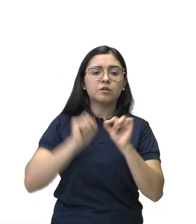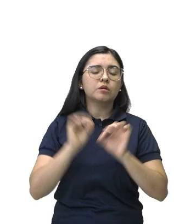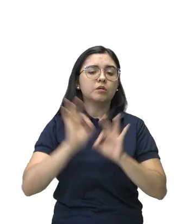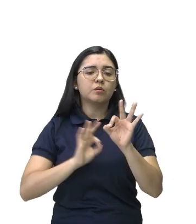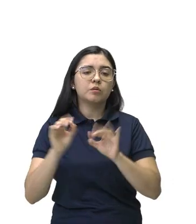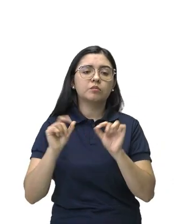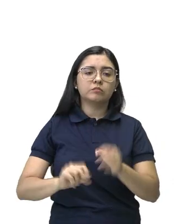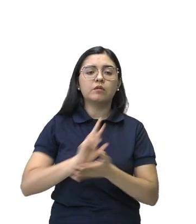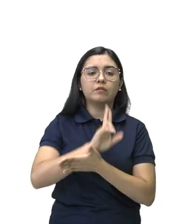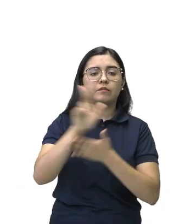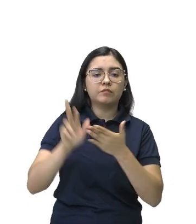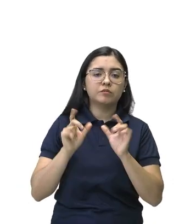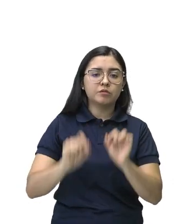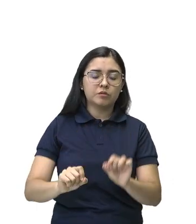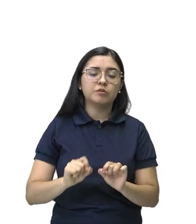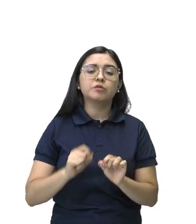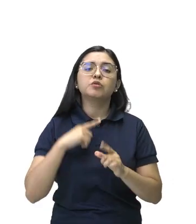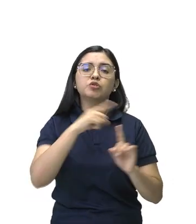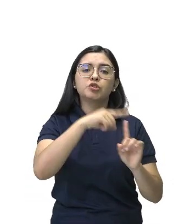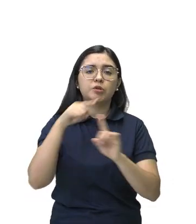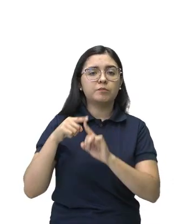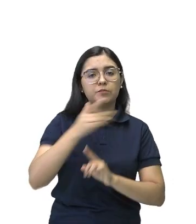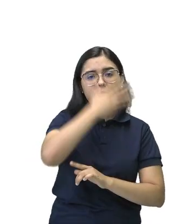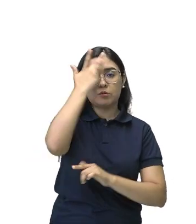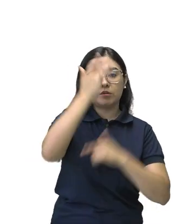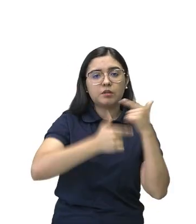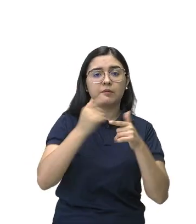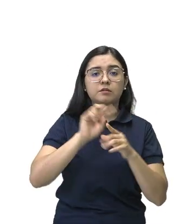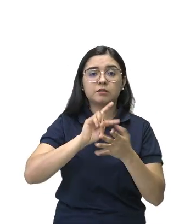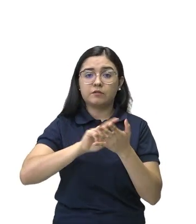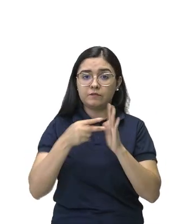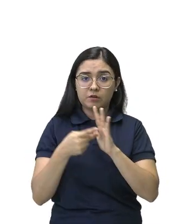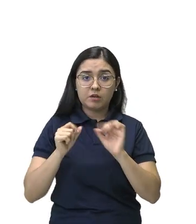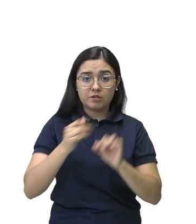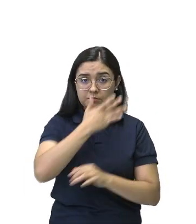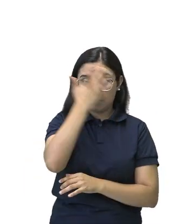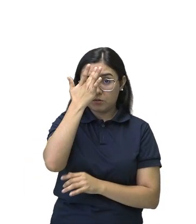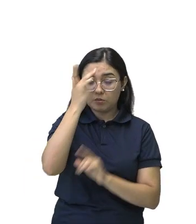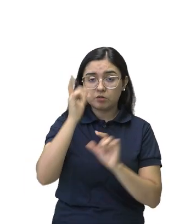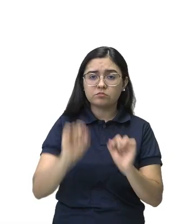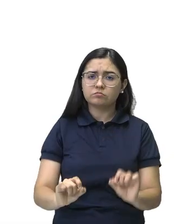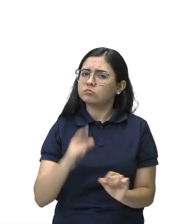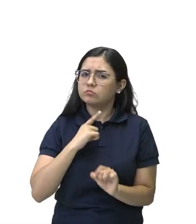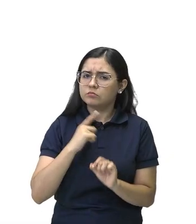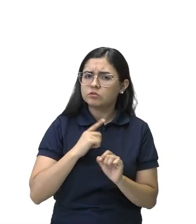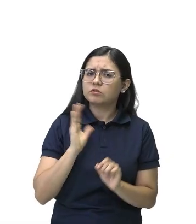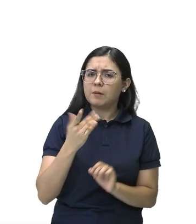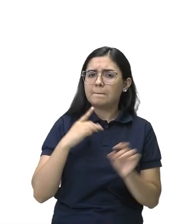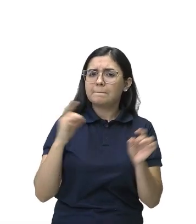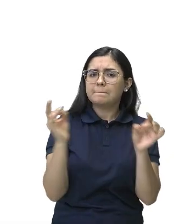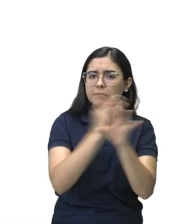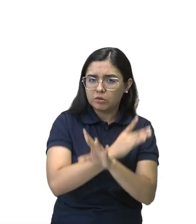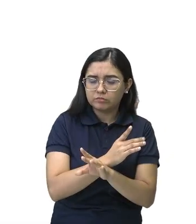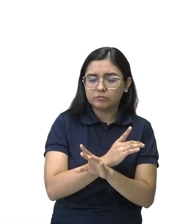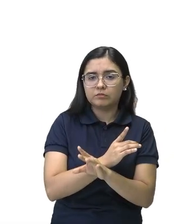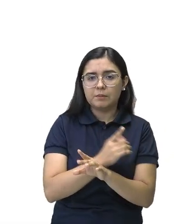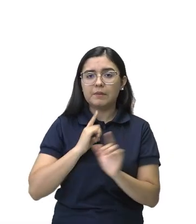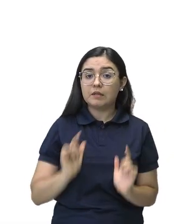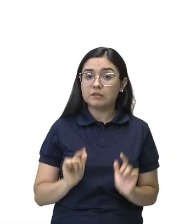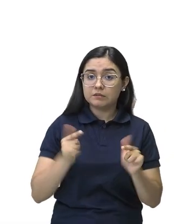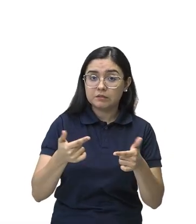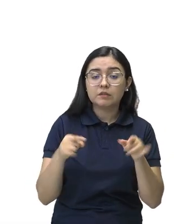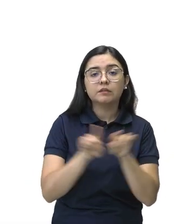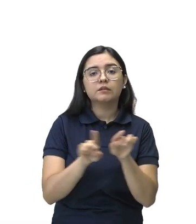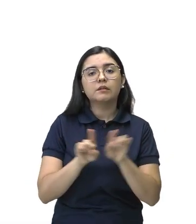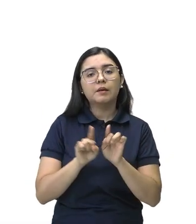a variável mão de obra. Significa, as pessoas estavam preparadas para exercer,